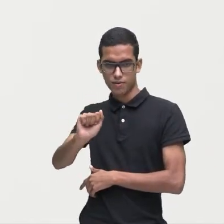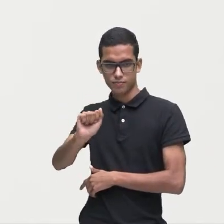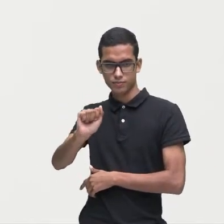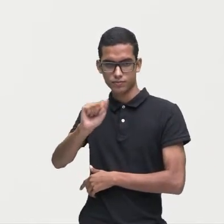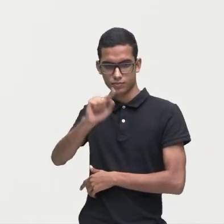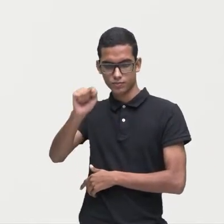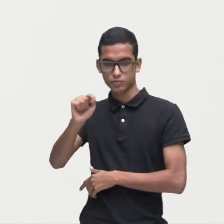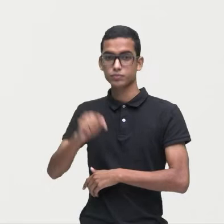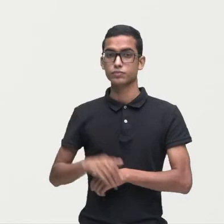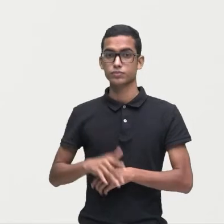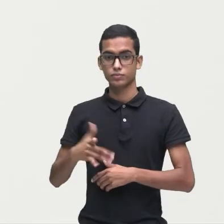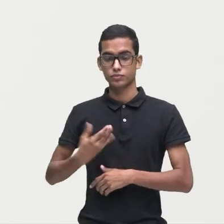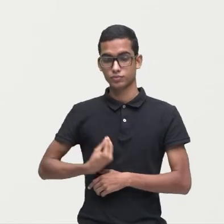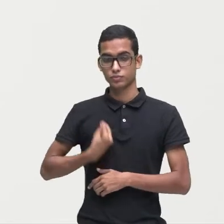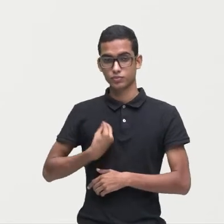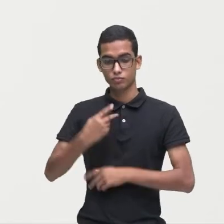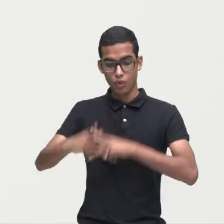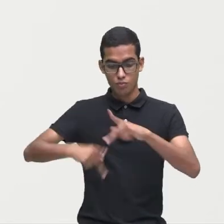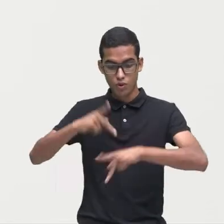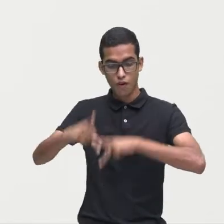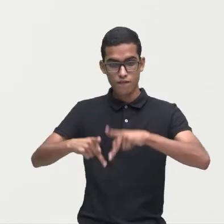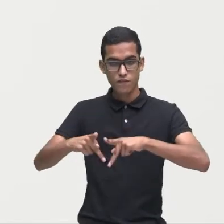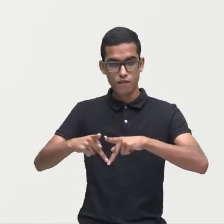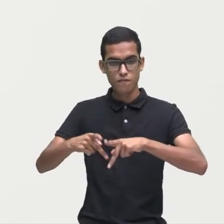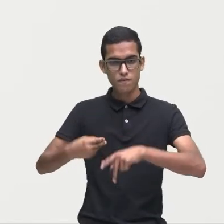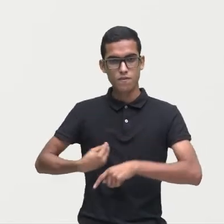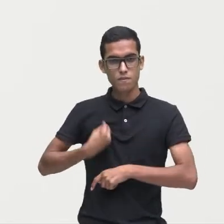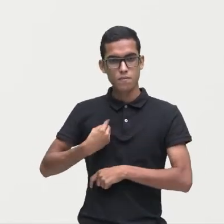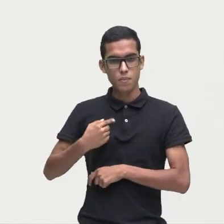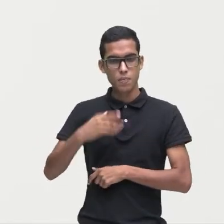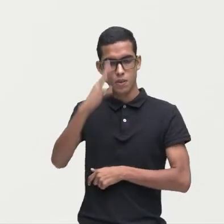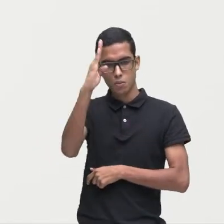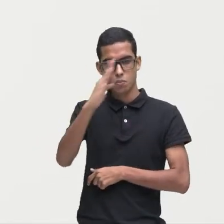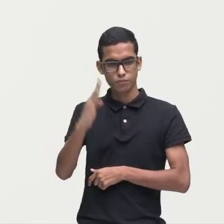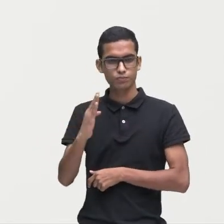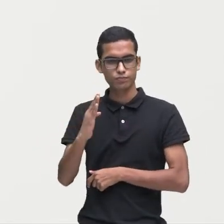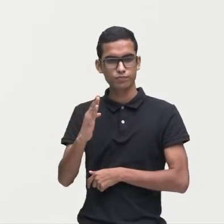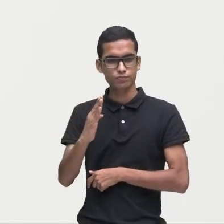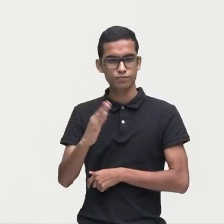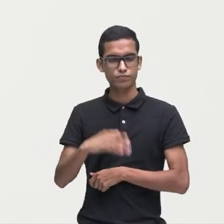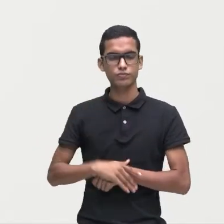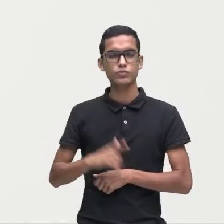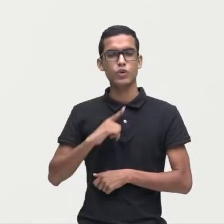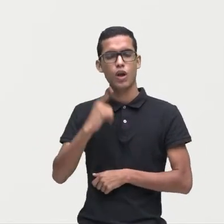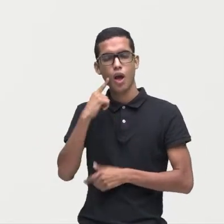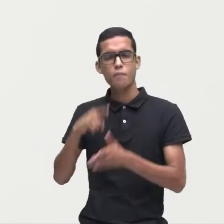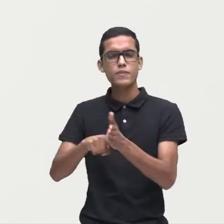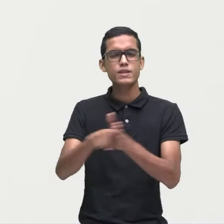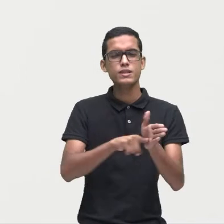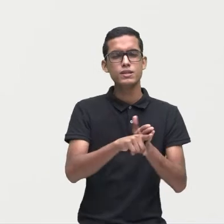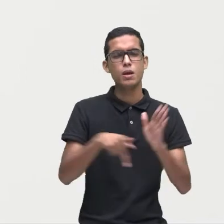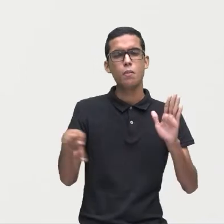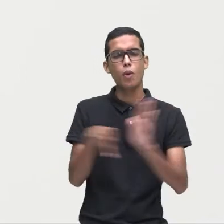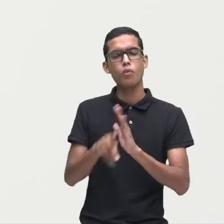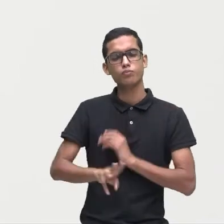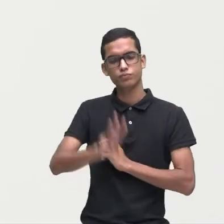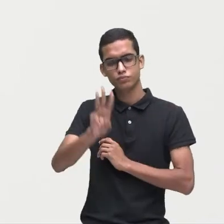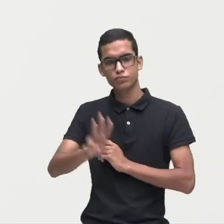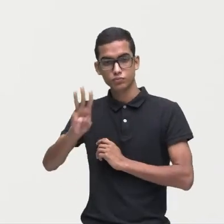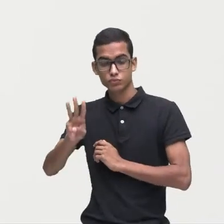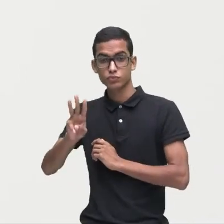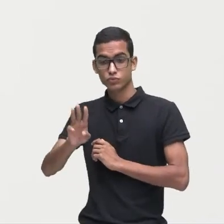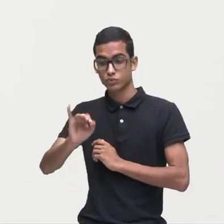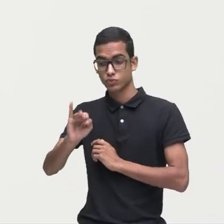residente do Brasil são da Federação, tiradas do site do IBGE, tá? Que é o